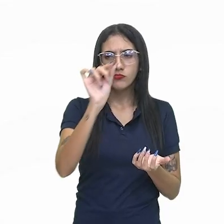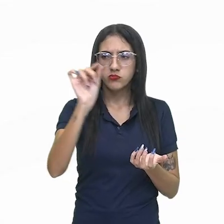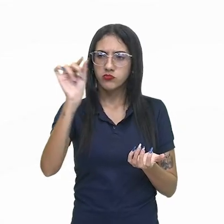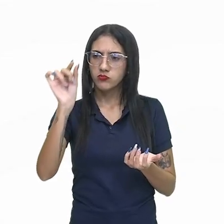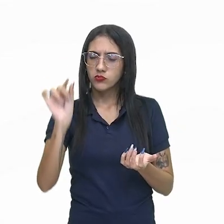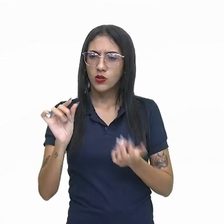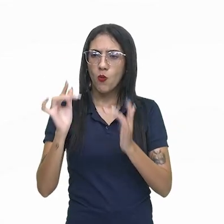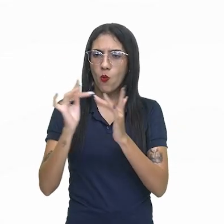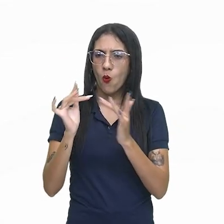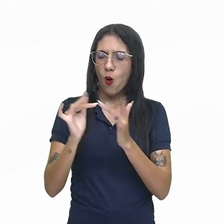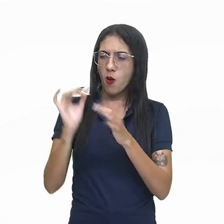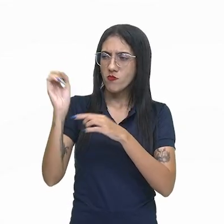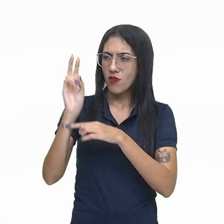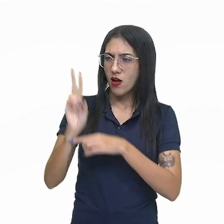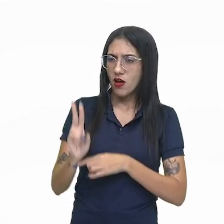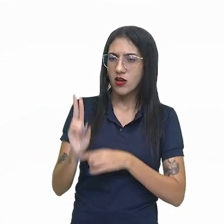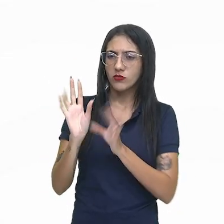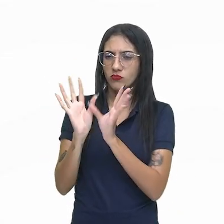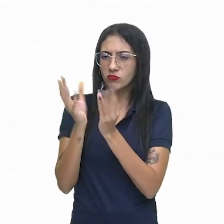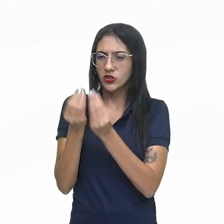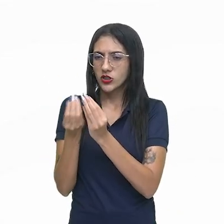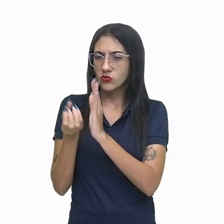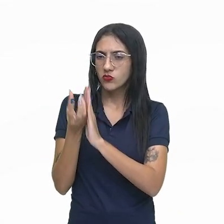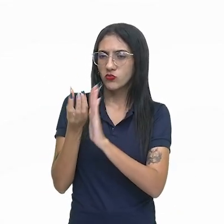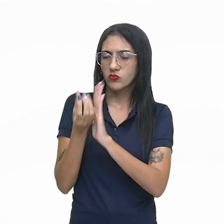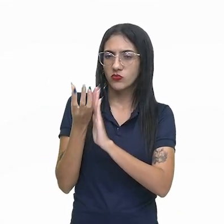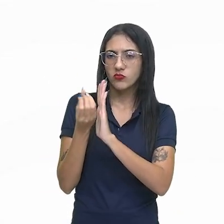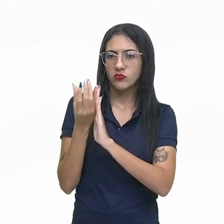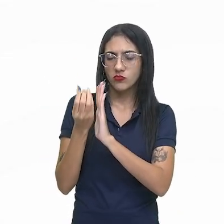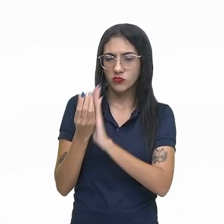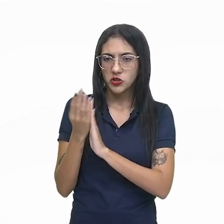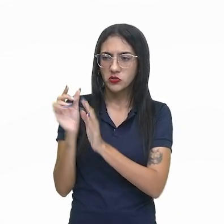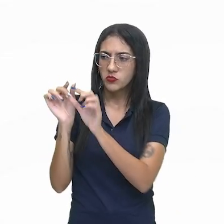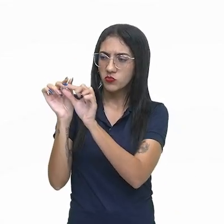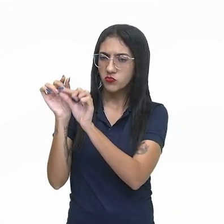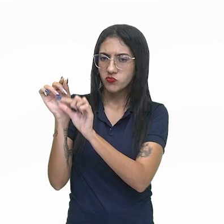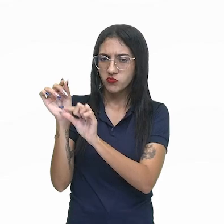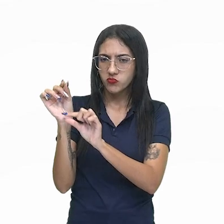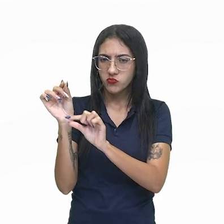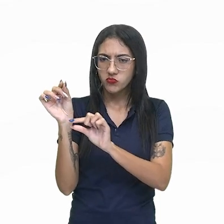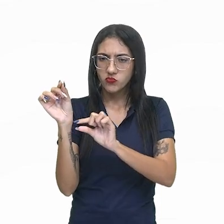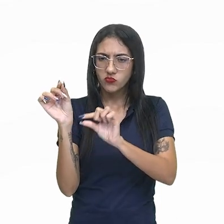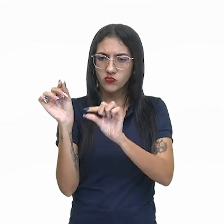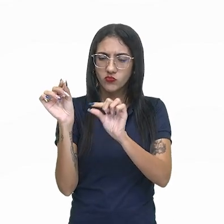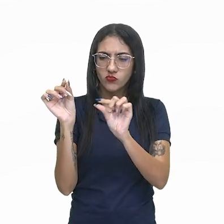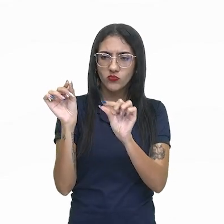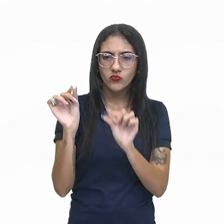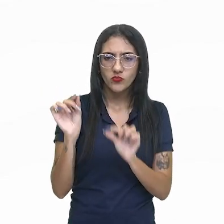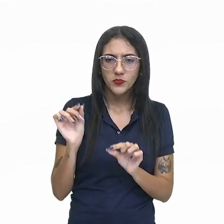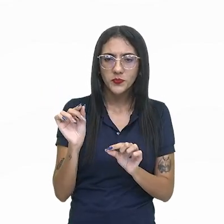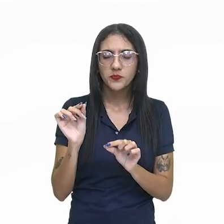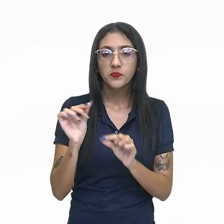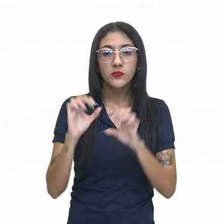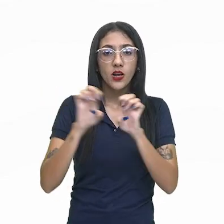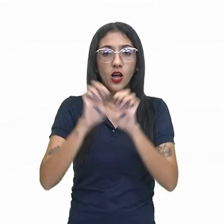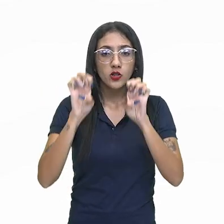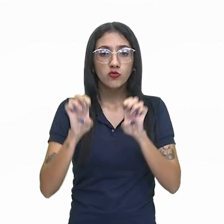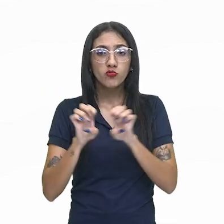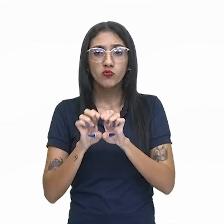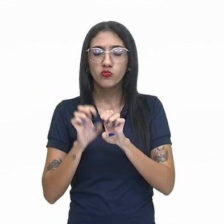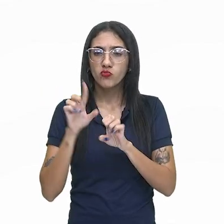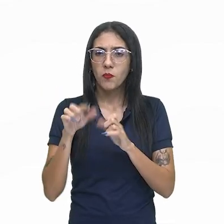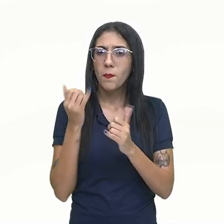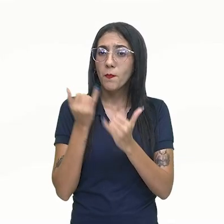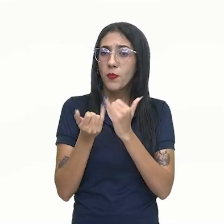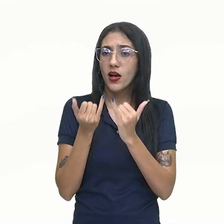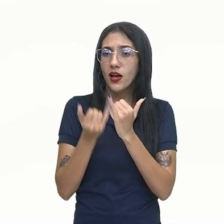as primeiras moléculas mais complexas, até formar a estrutura que era muito